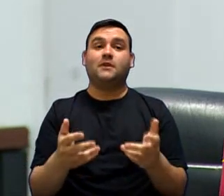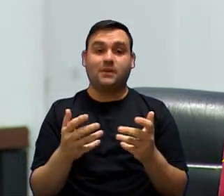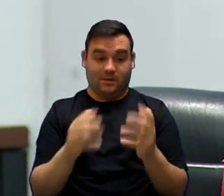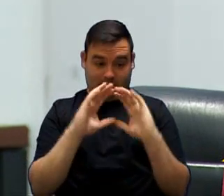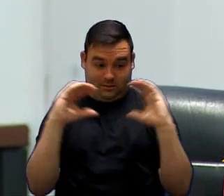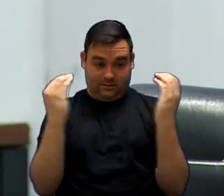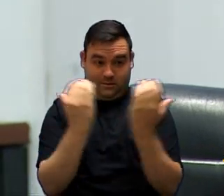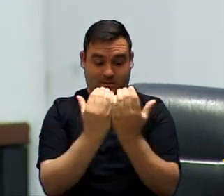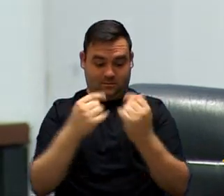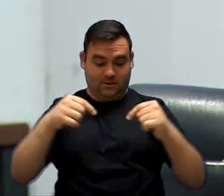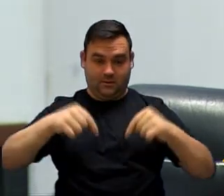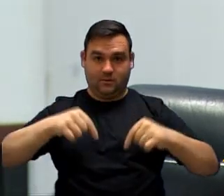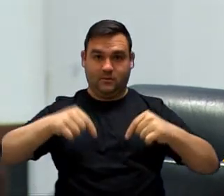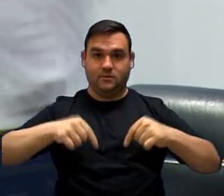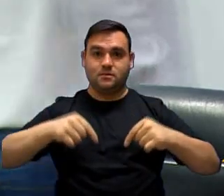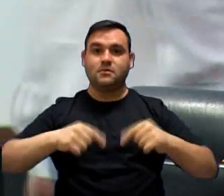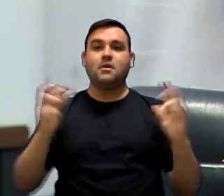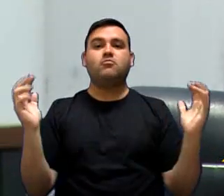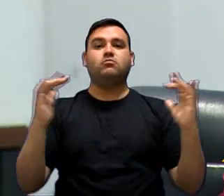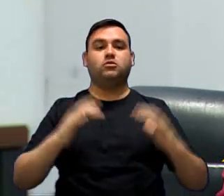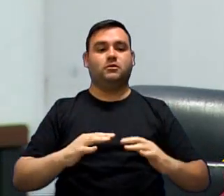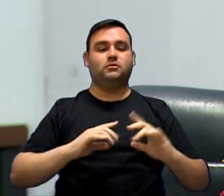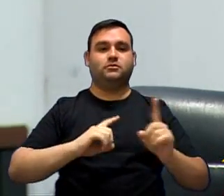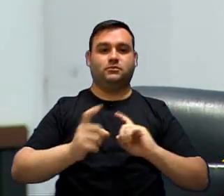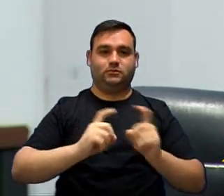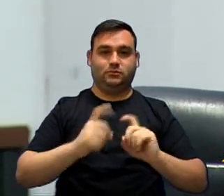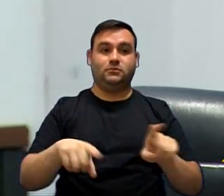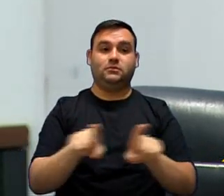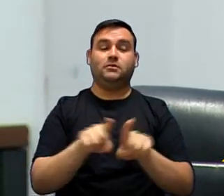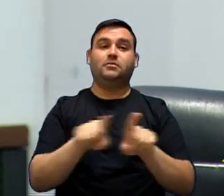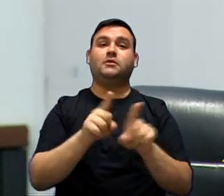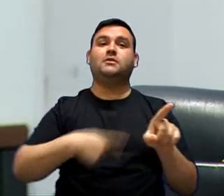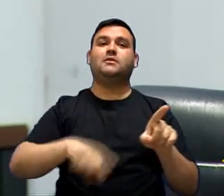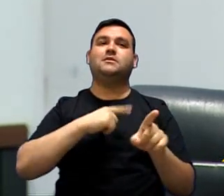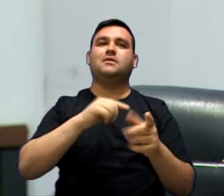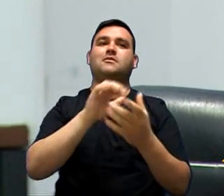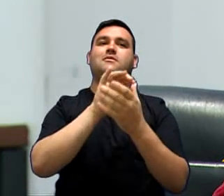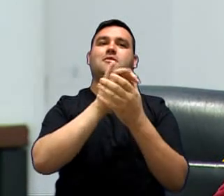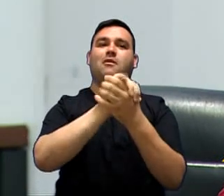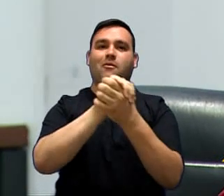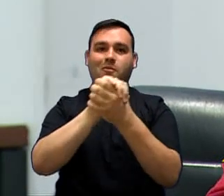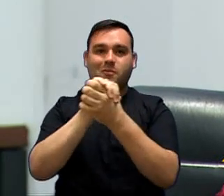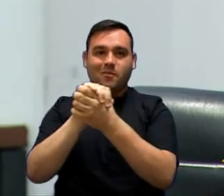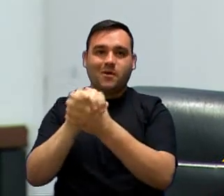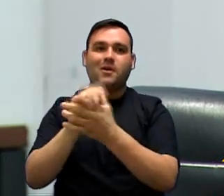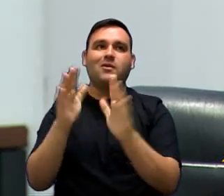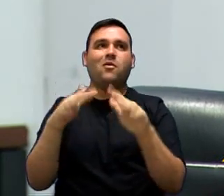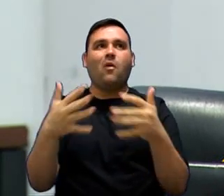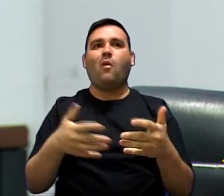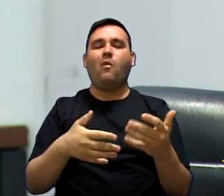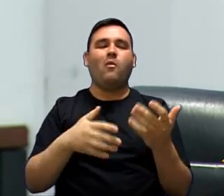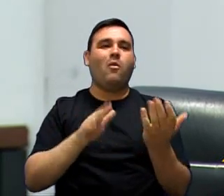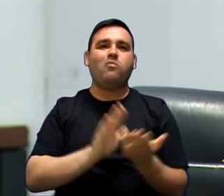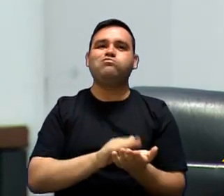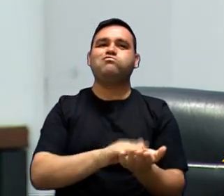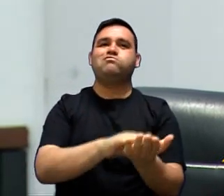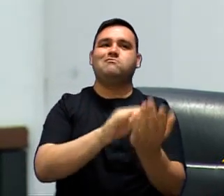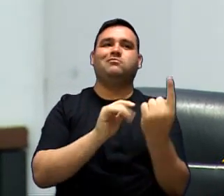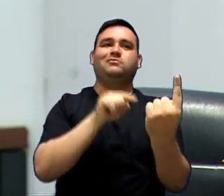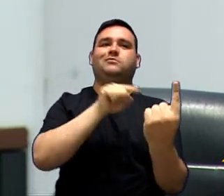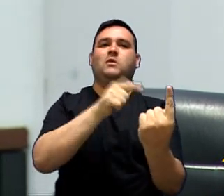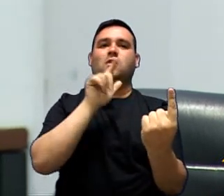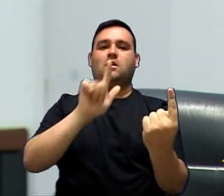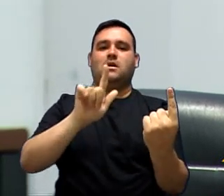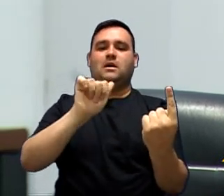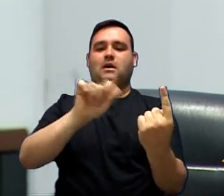esta casa se reunisse e nós fizéssemos um cumprimento, uma homenagem a ele e ao